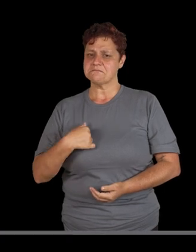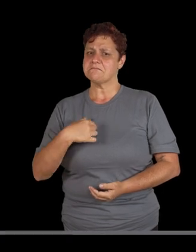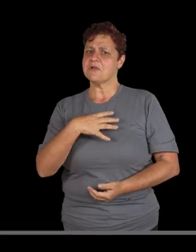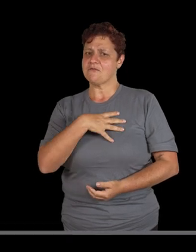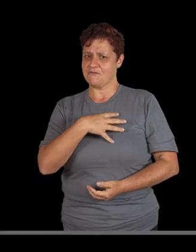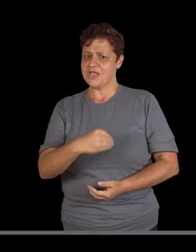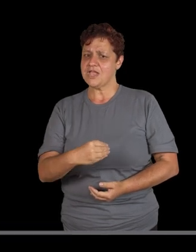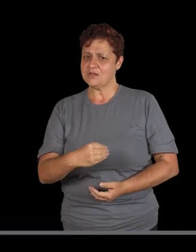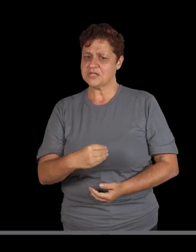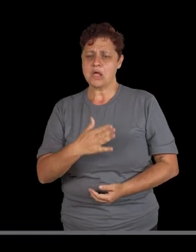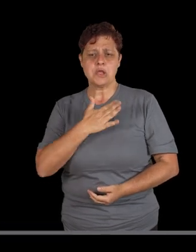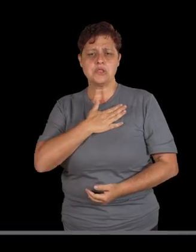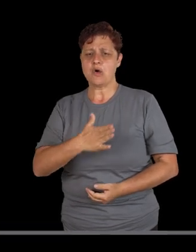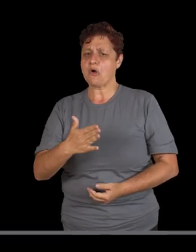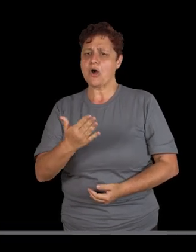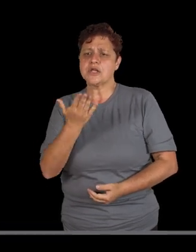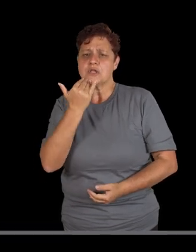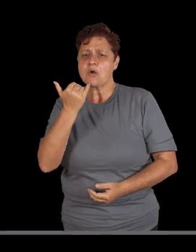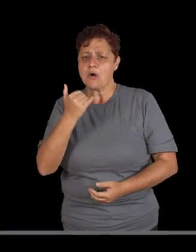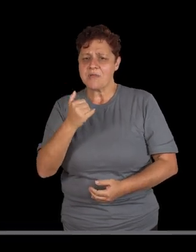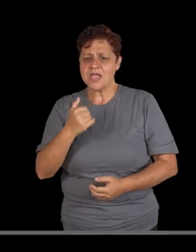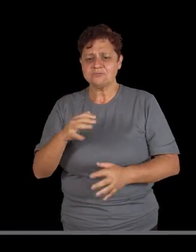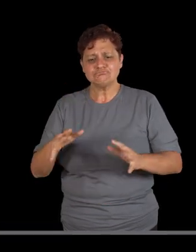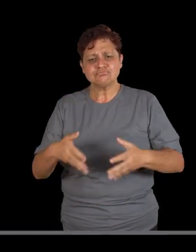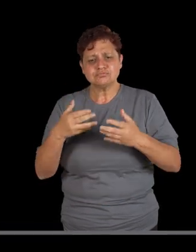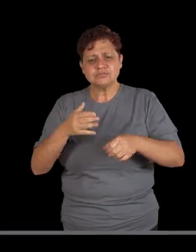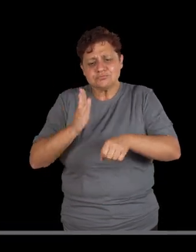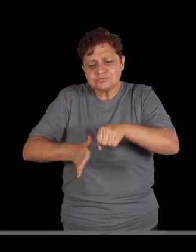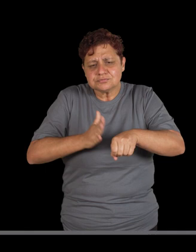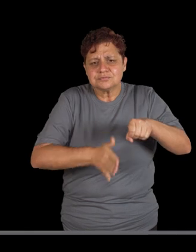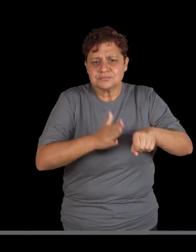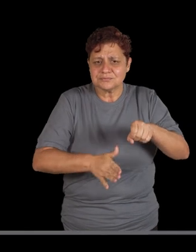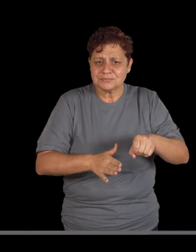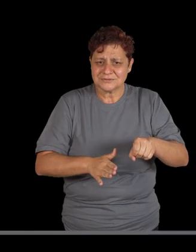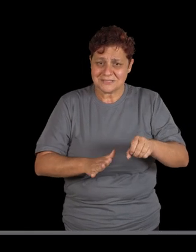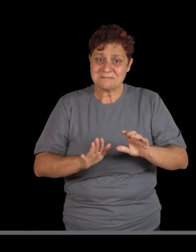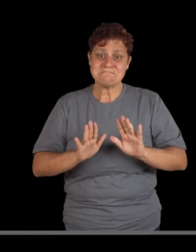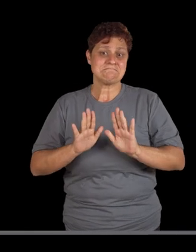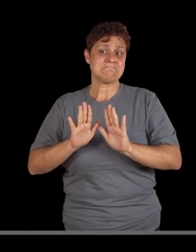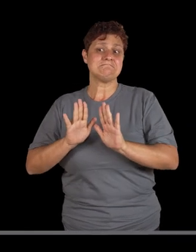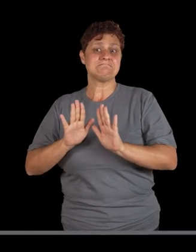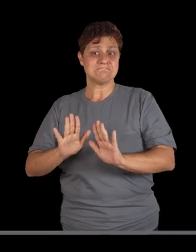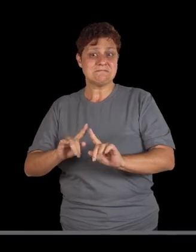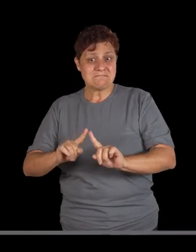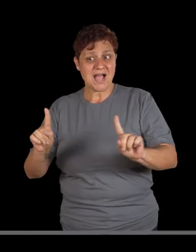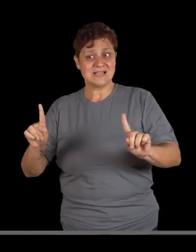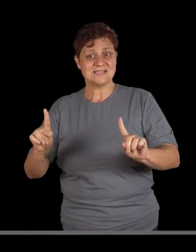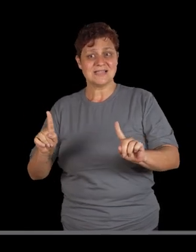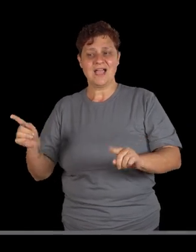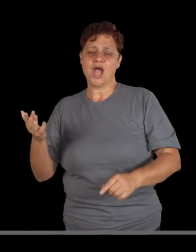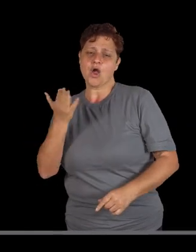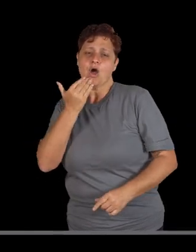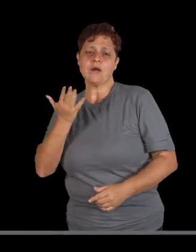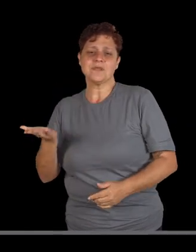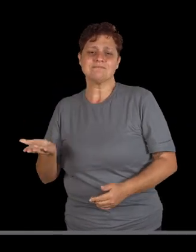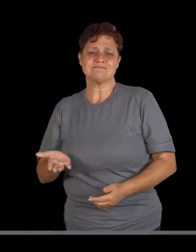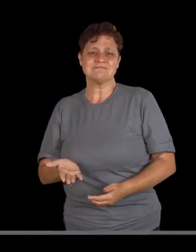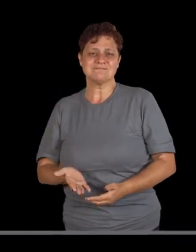O meu filho não gosta de comer legumes, entretanto, ele come.